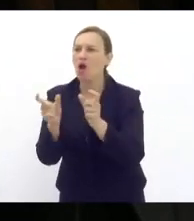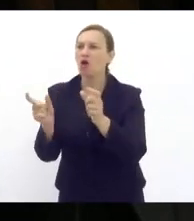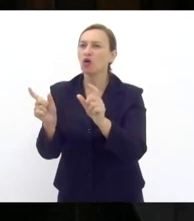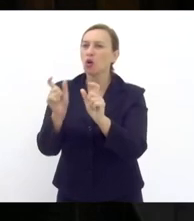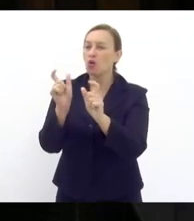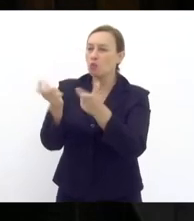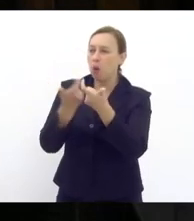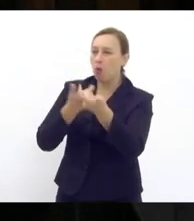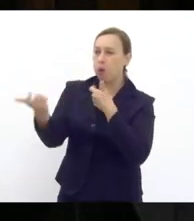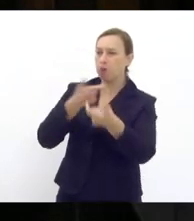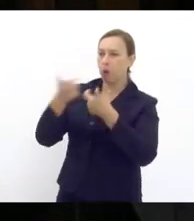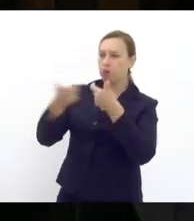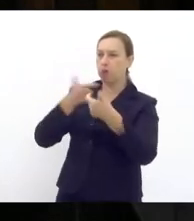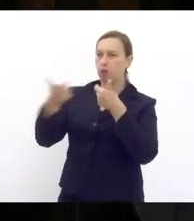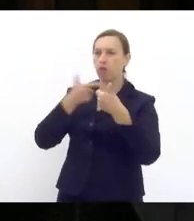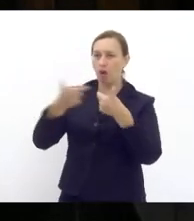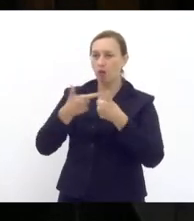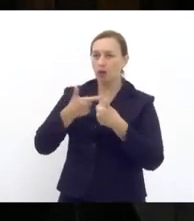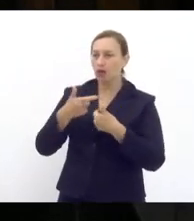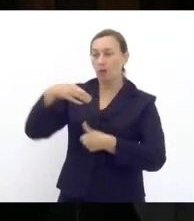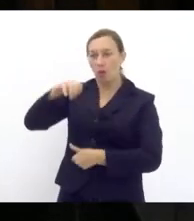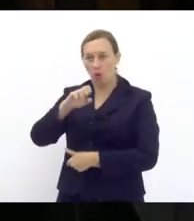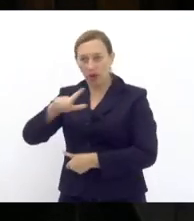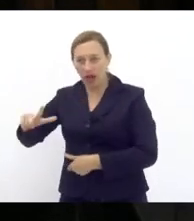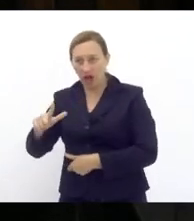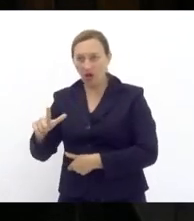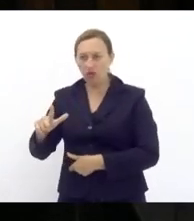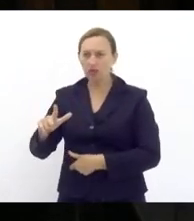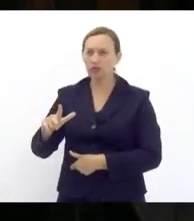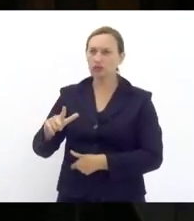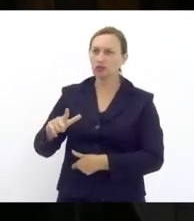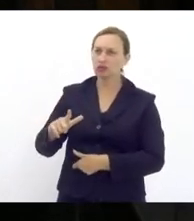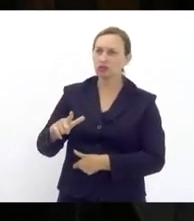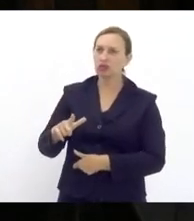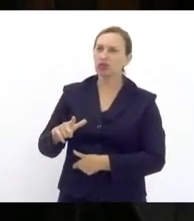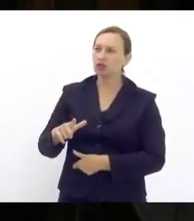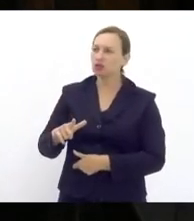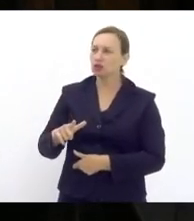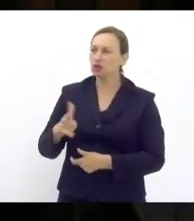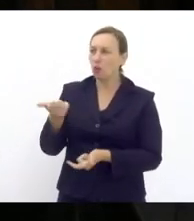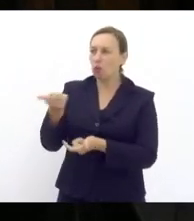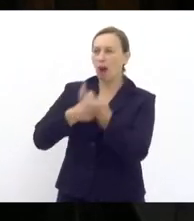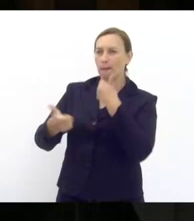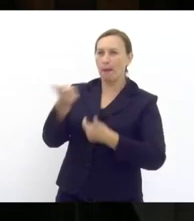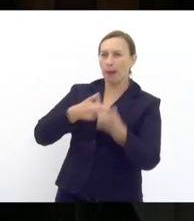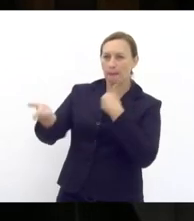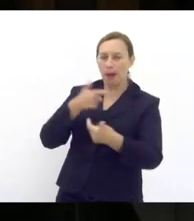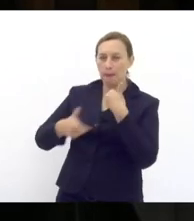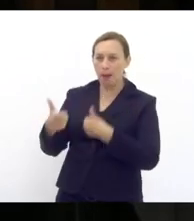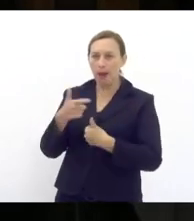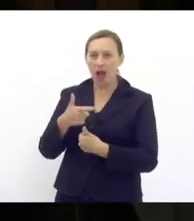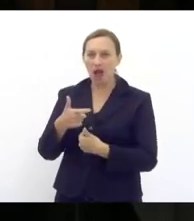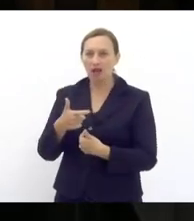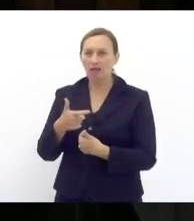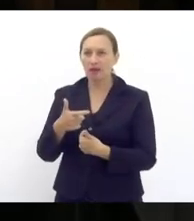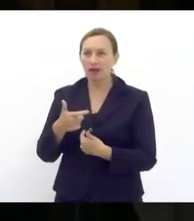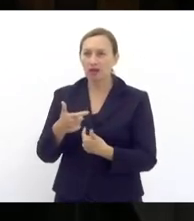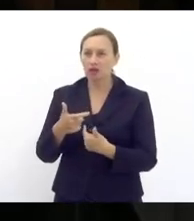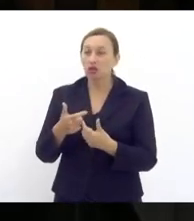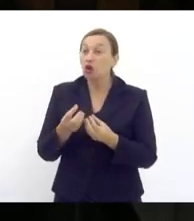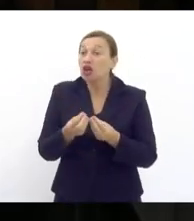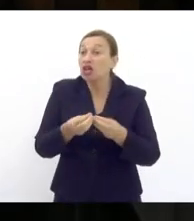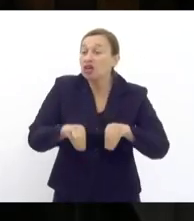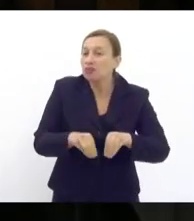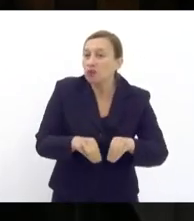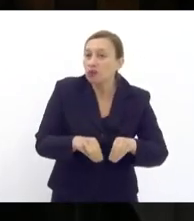minha moral, muito me ofenderam, proferidas com a deselegância da quebra de